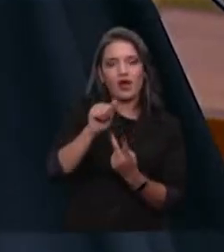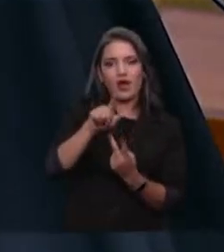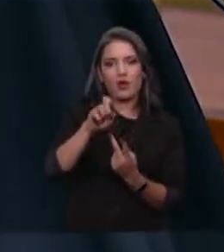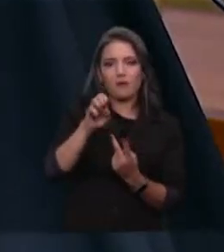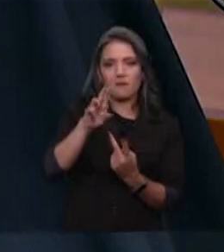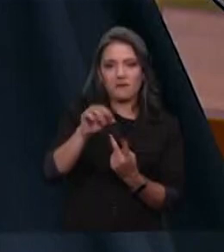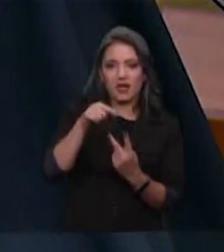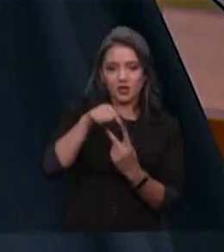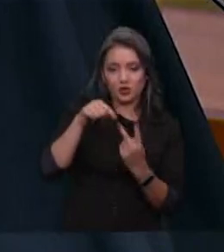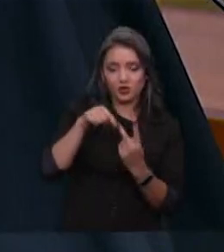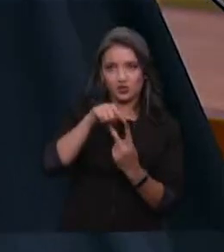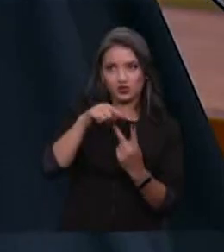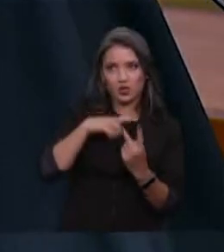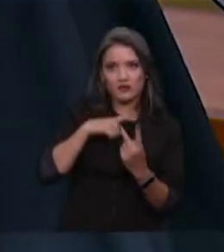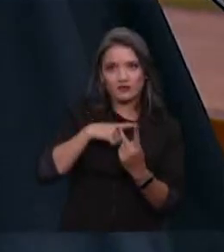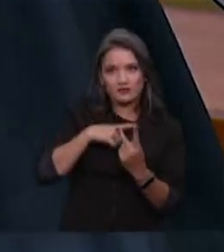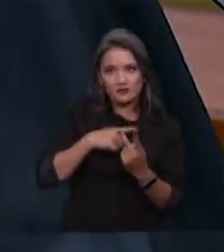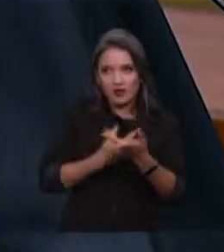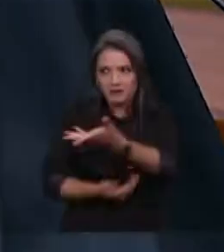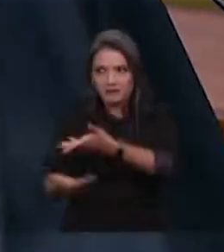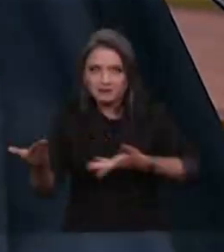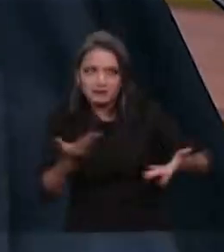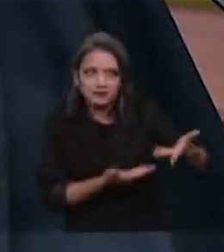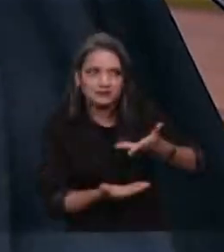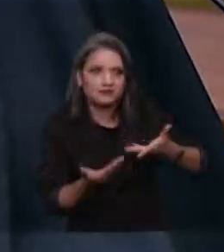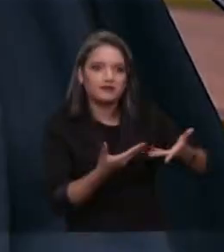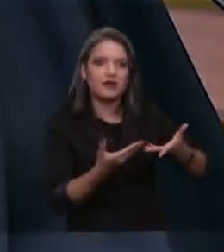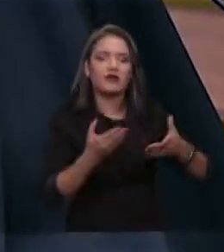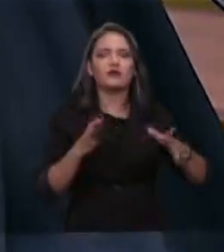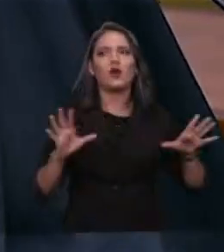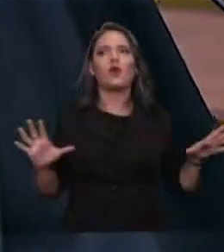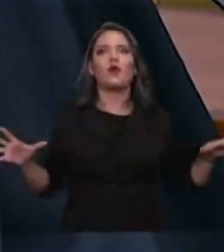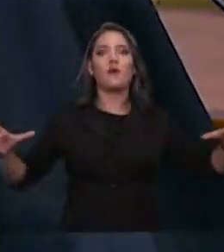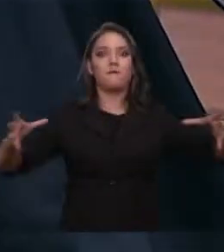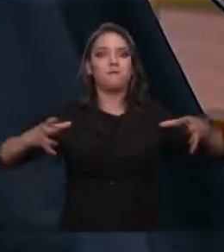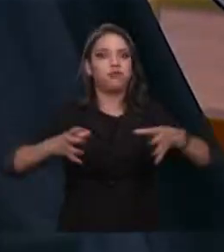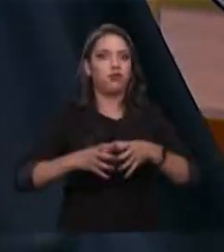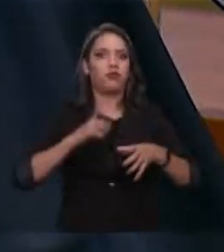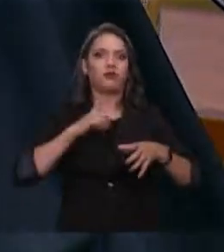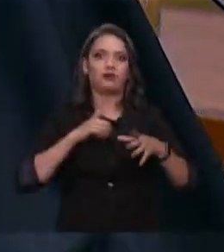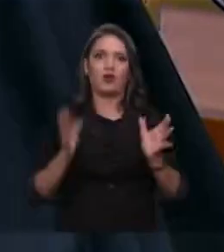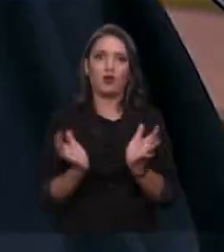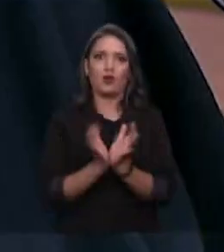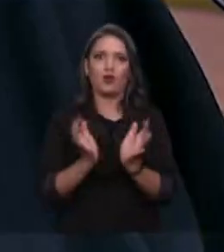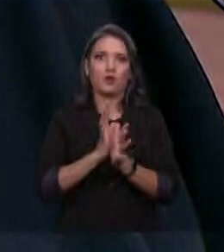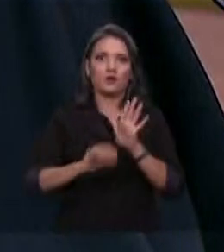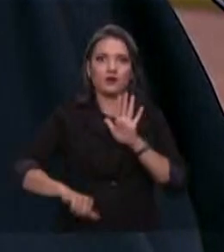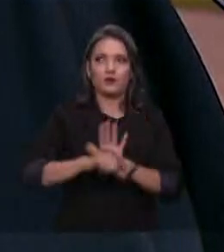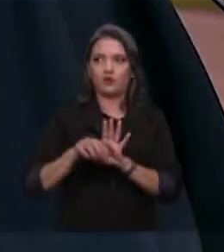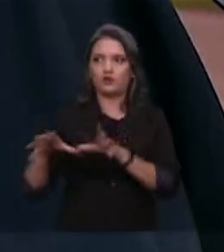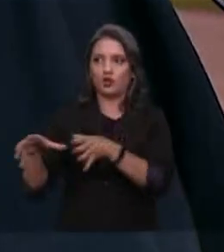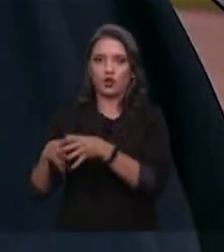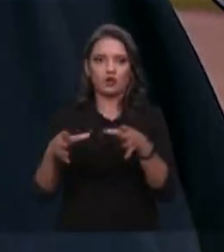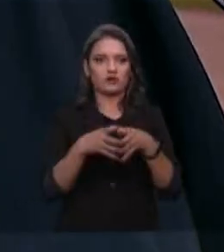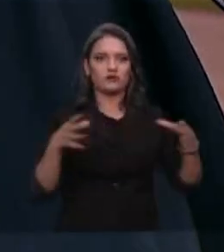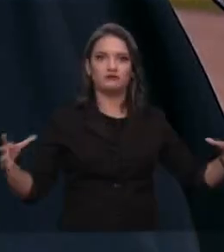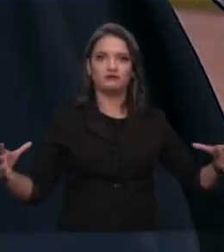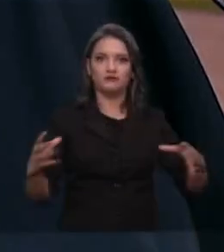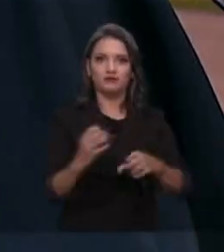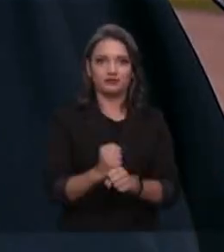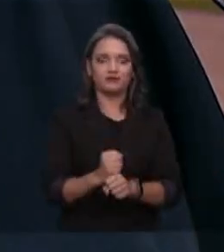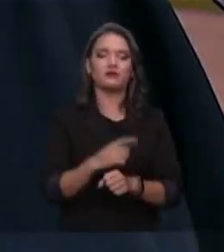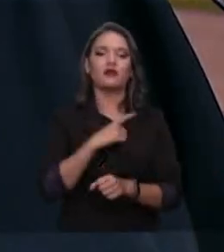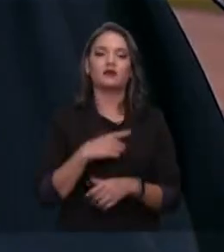grande, complexa e estruturada organização criminosa. Ora, como tal, na ação